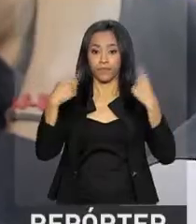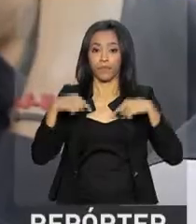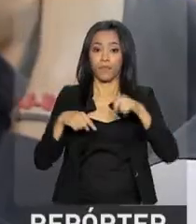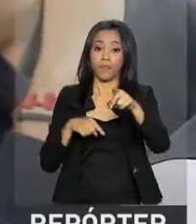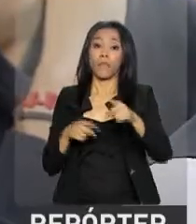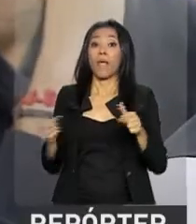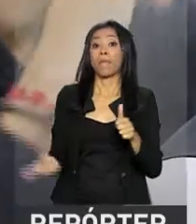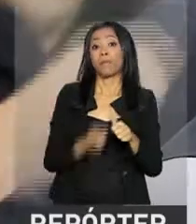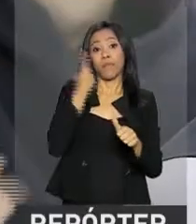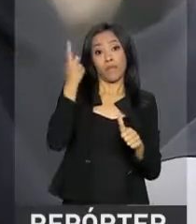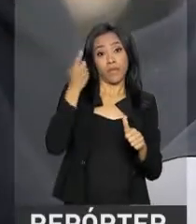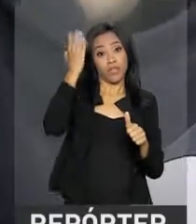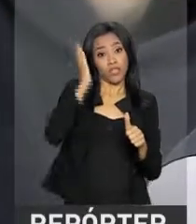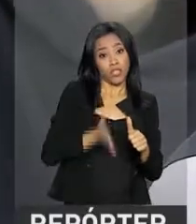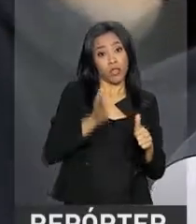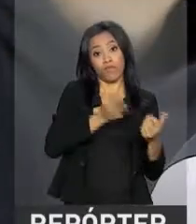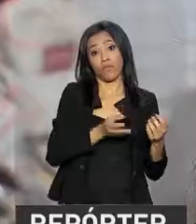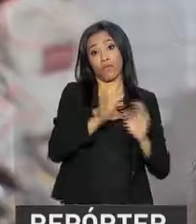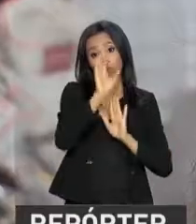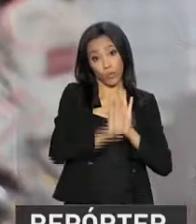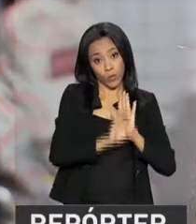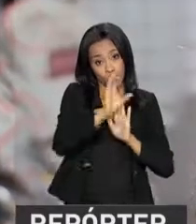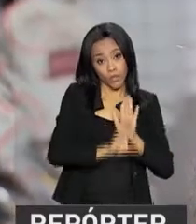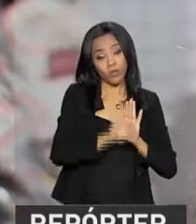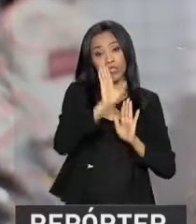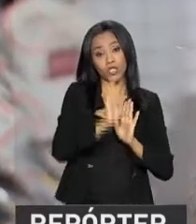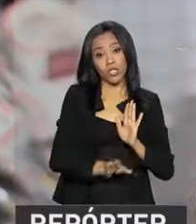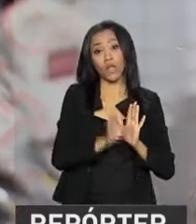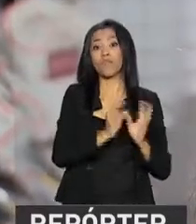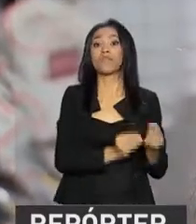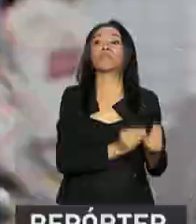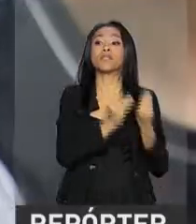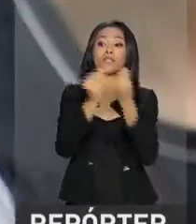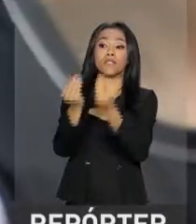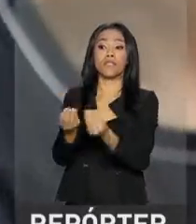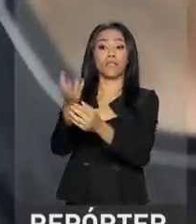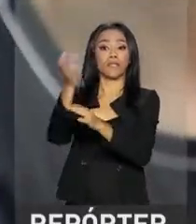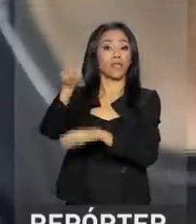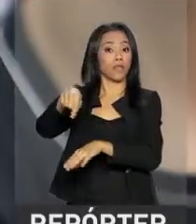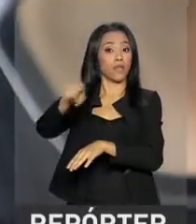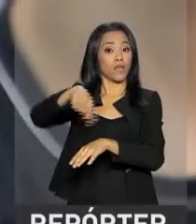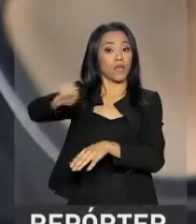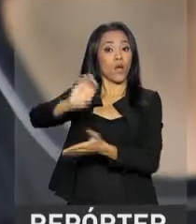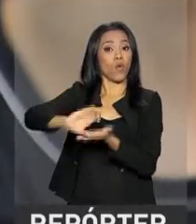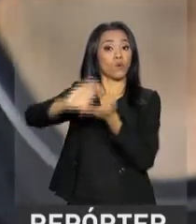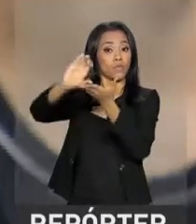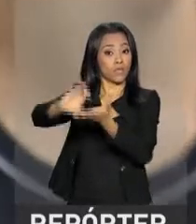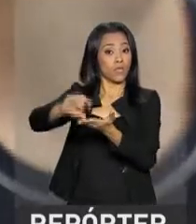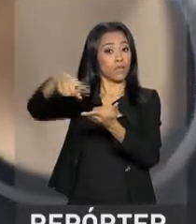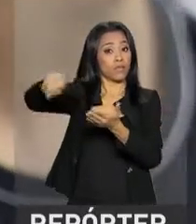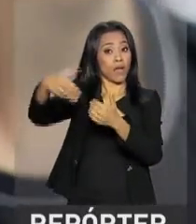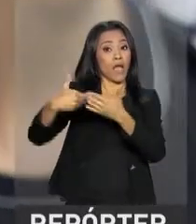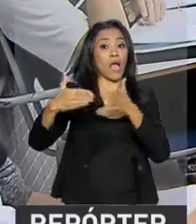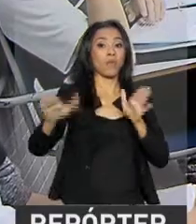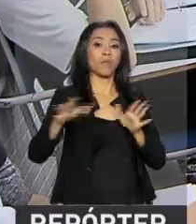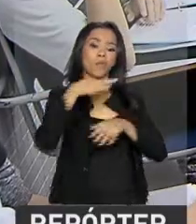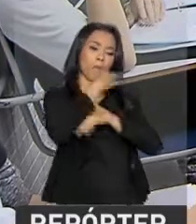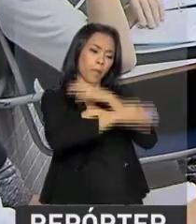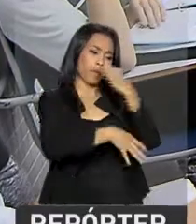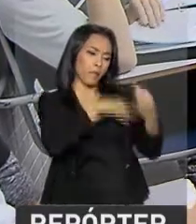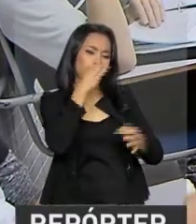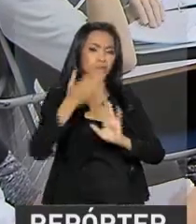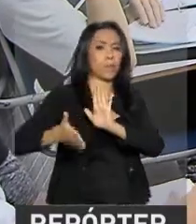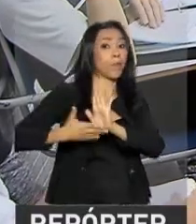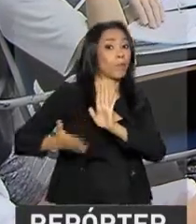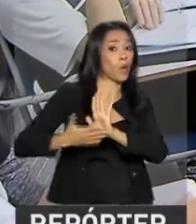foi entregue pelo ministério da educação ao conselho nacional de educação que agora vai dar espaço para a população opinar sobre a proposta